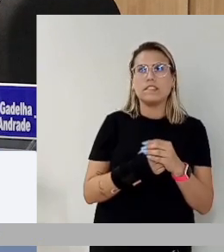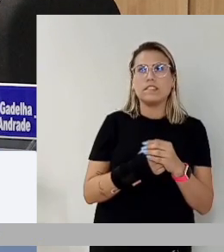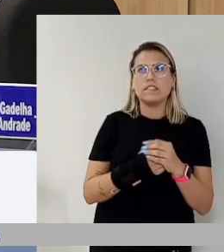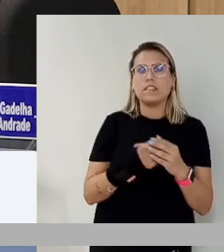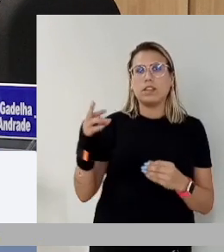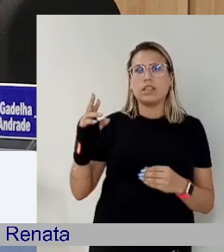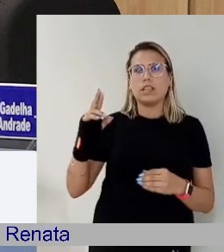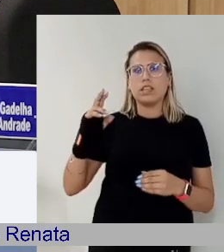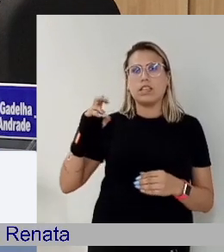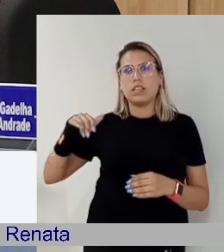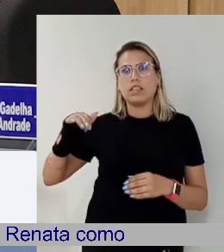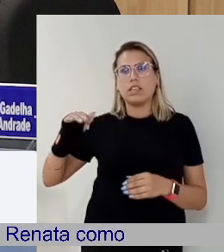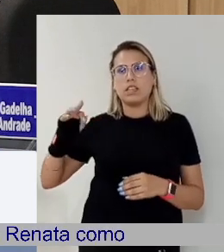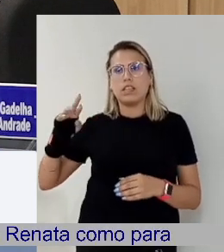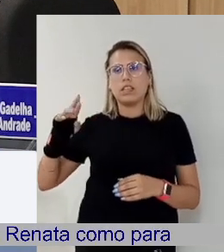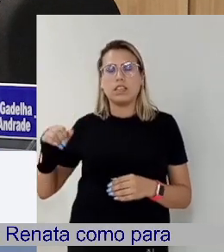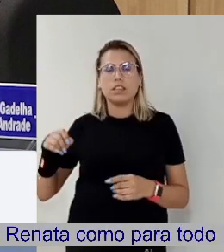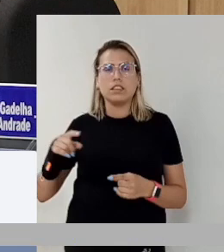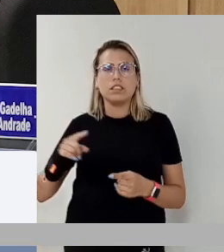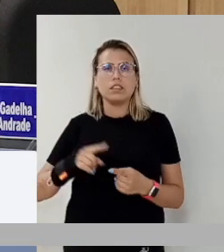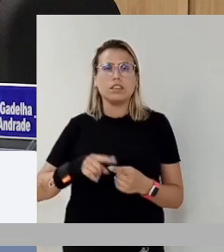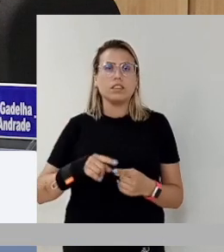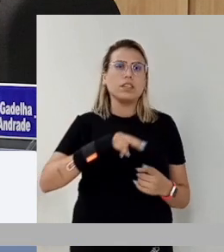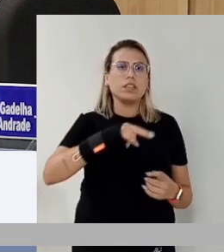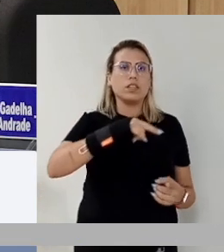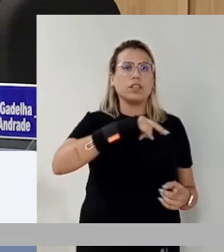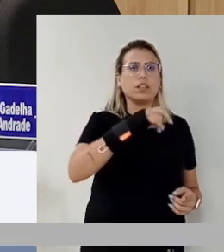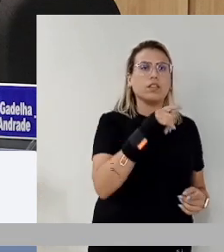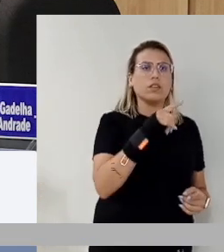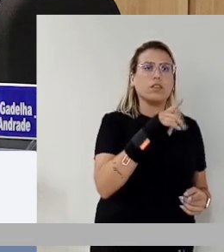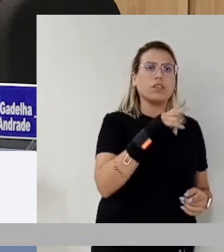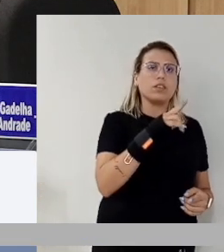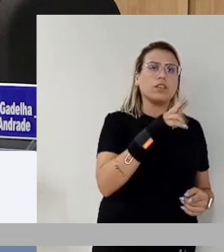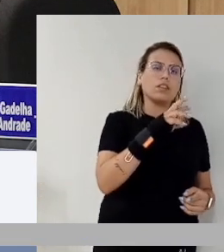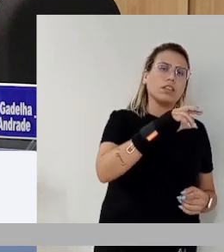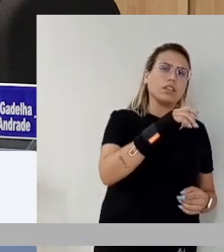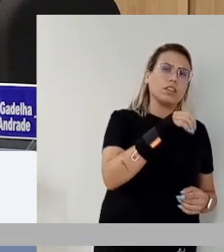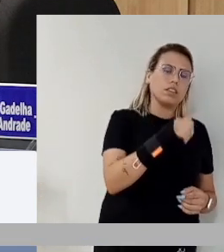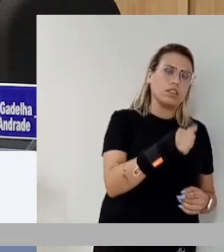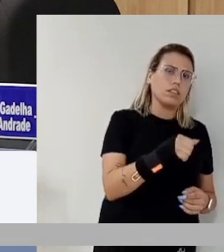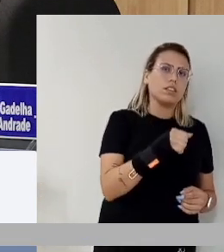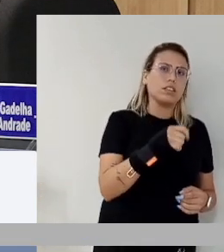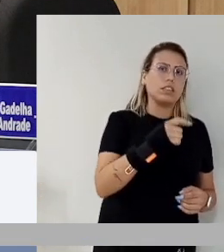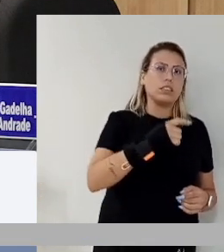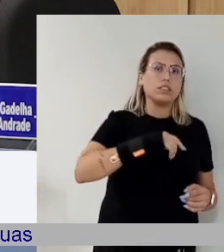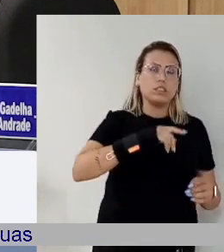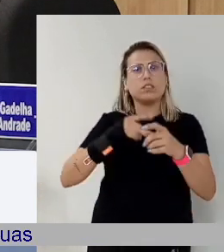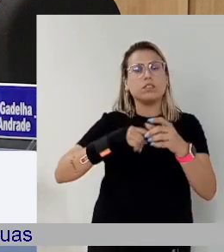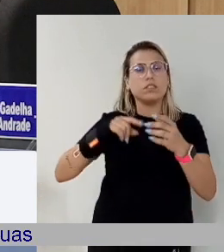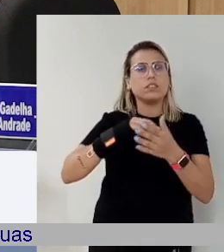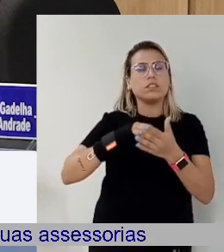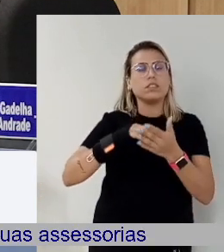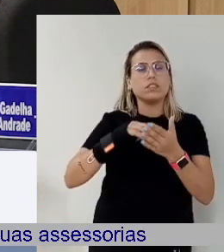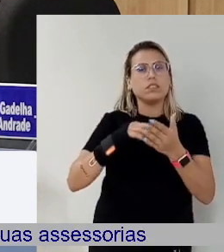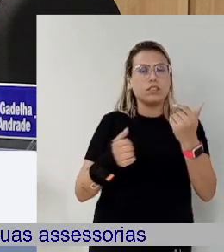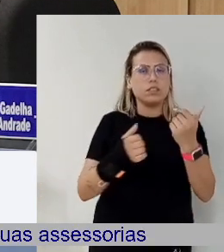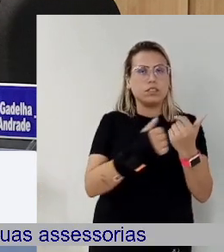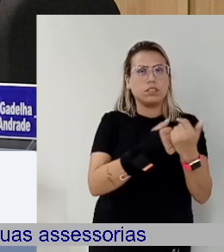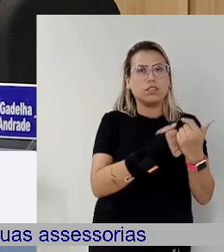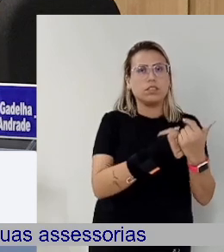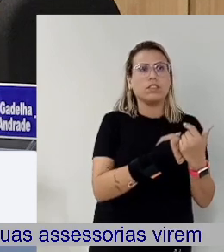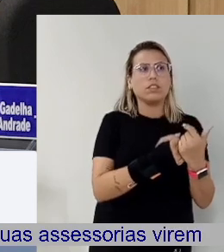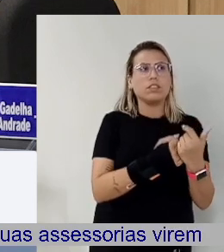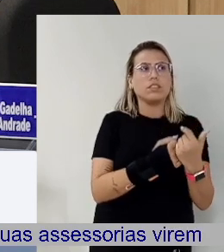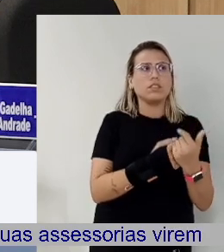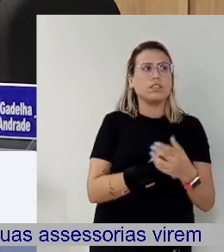Renata como para tona Nogueira para saber se tiver interesse as suas assessorias virem